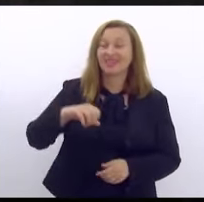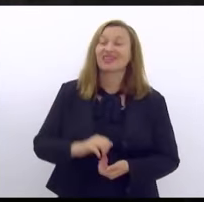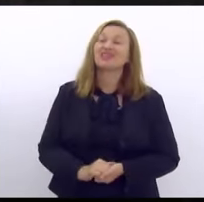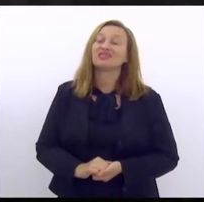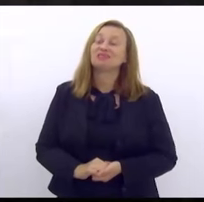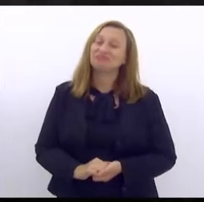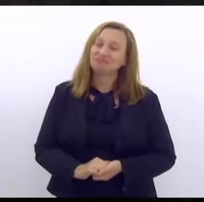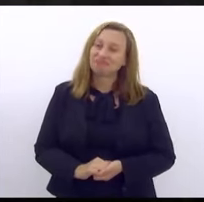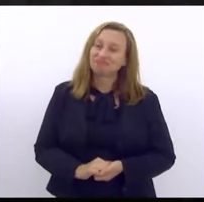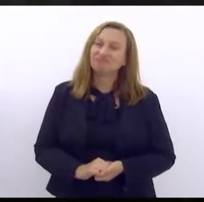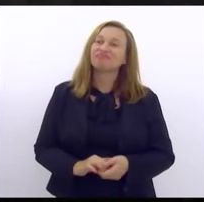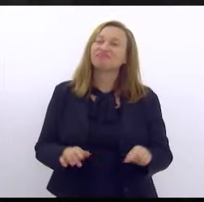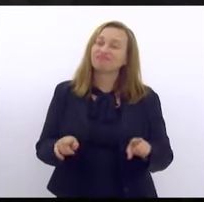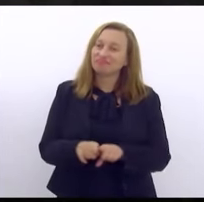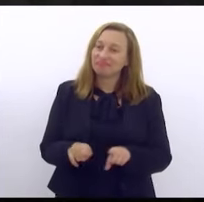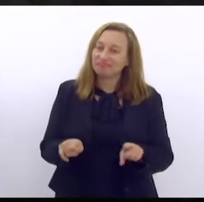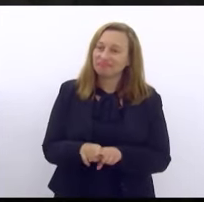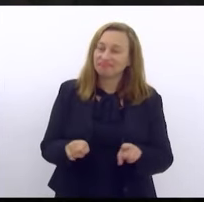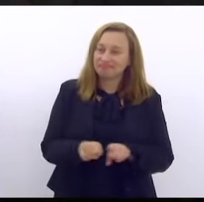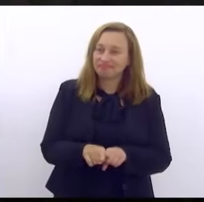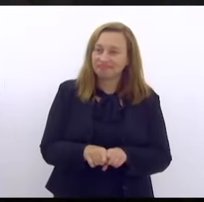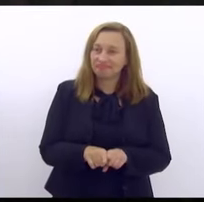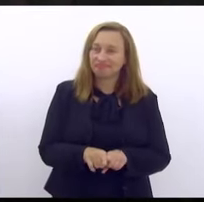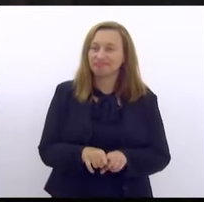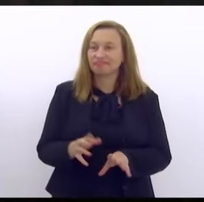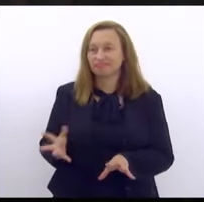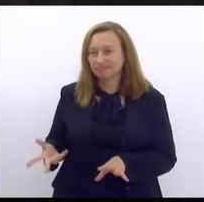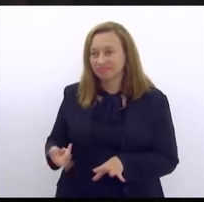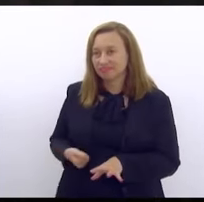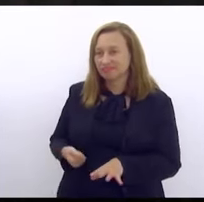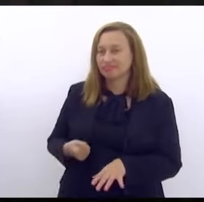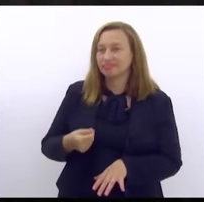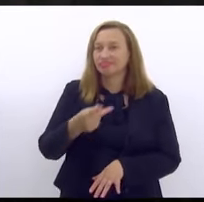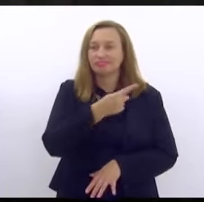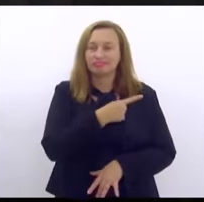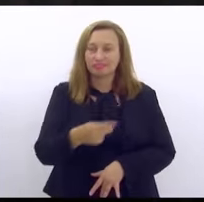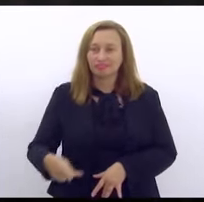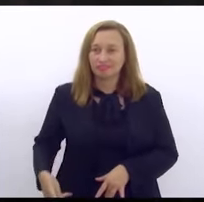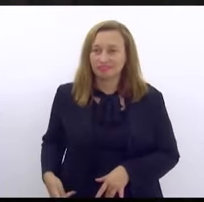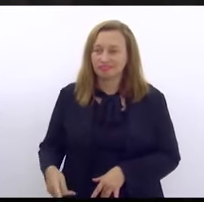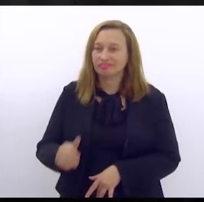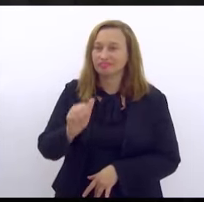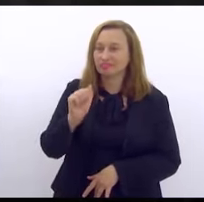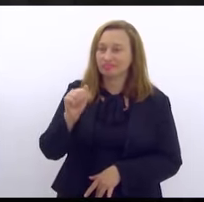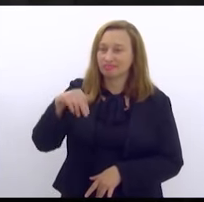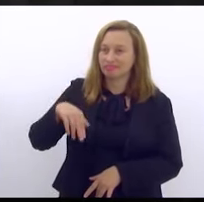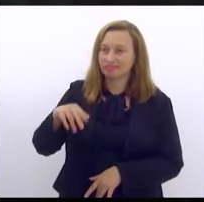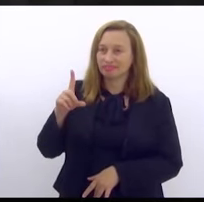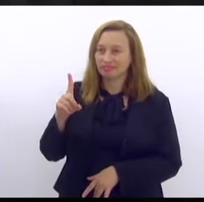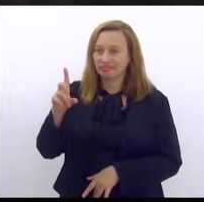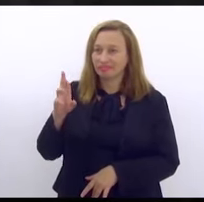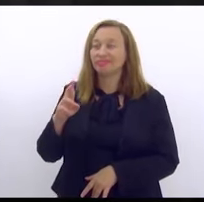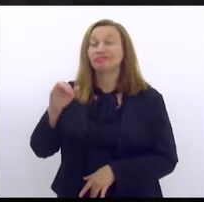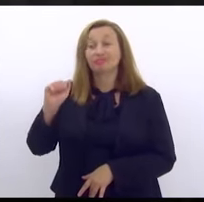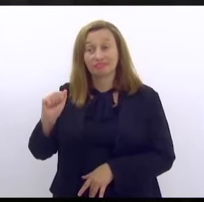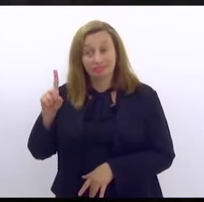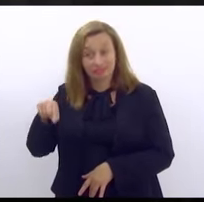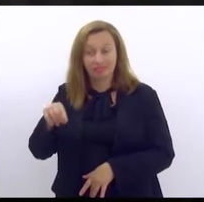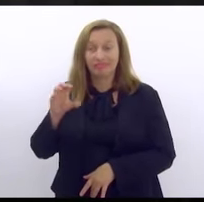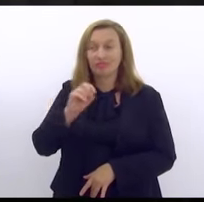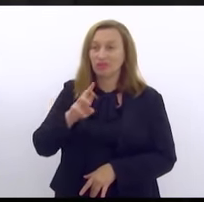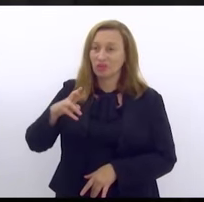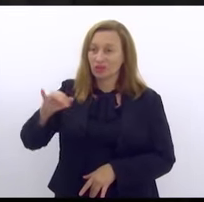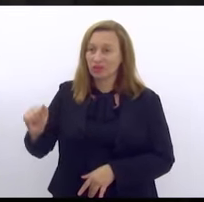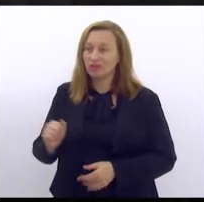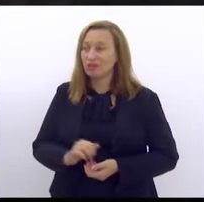missões, também se agradece a habilidade do presidente André Correia. E, além disso,